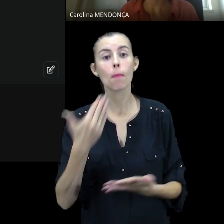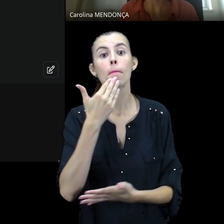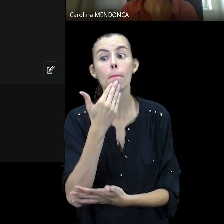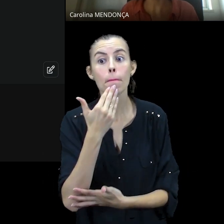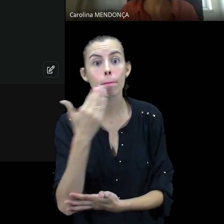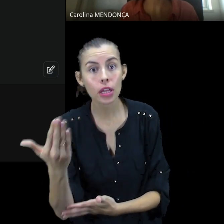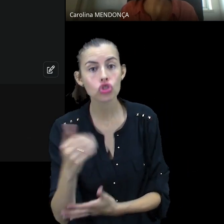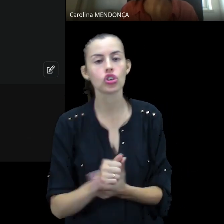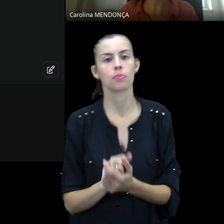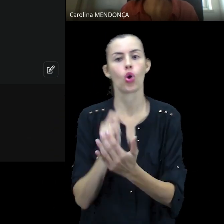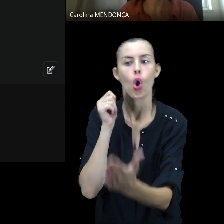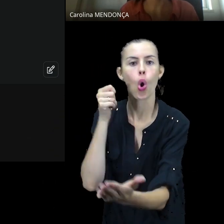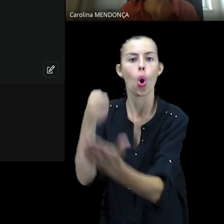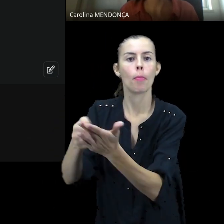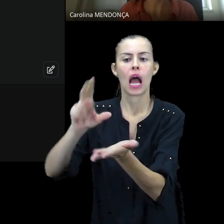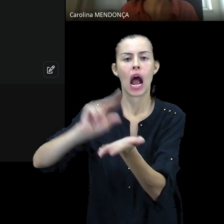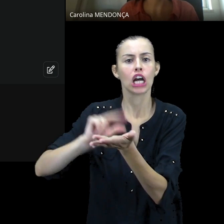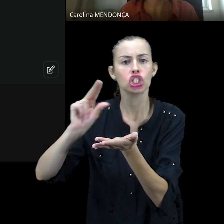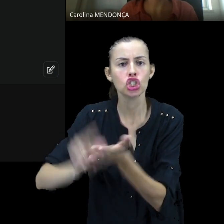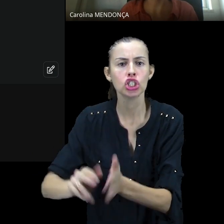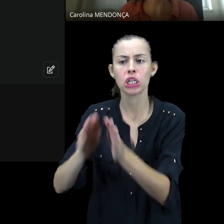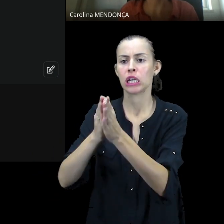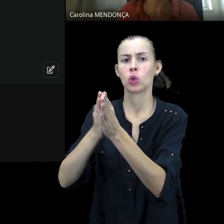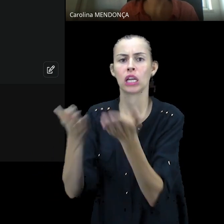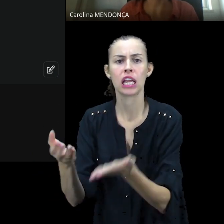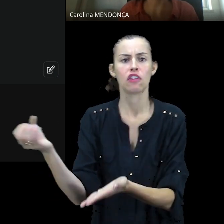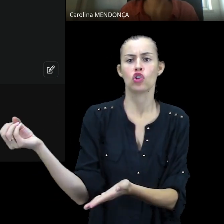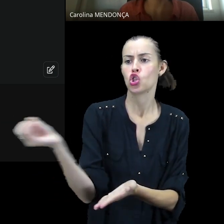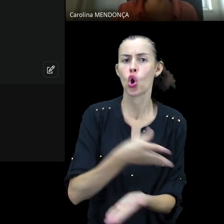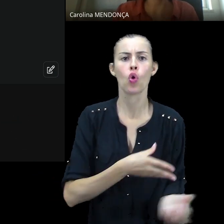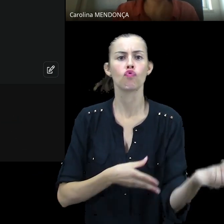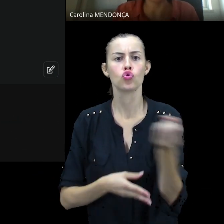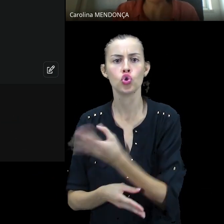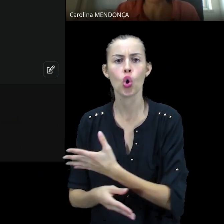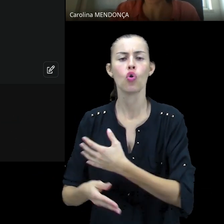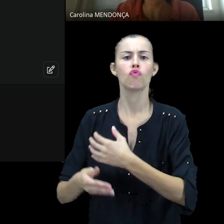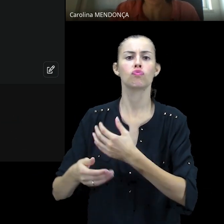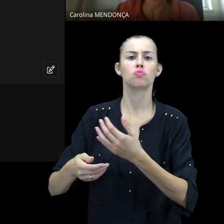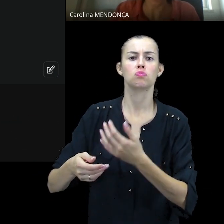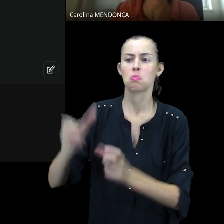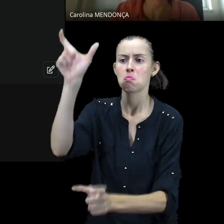artigos acadêmicos, para que o nosso estudante tenha acesso a essa bibliografia.